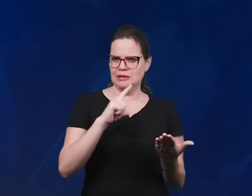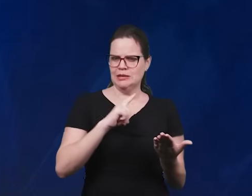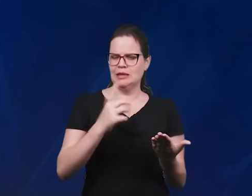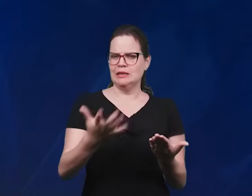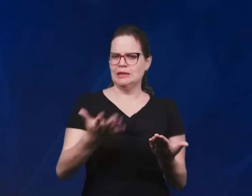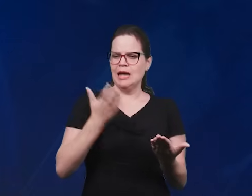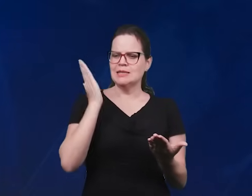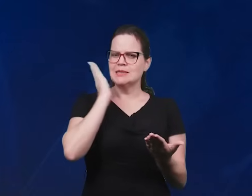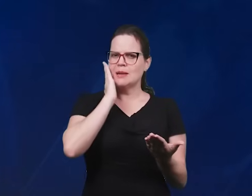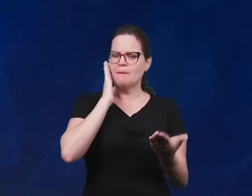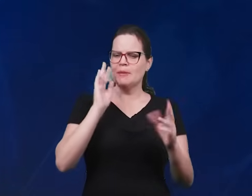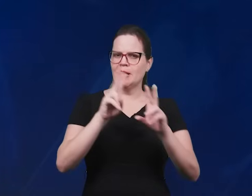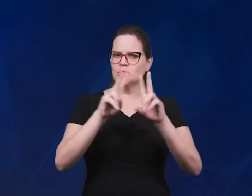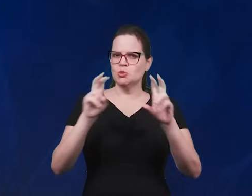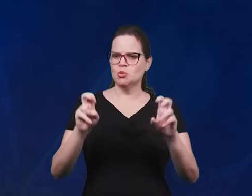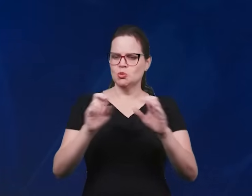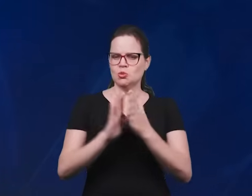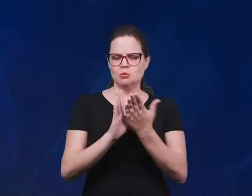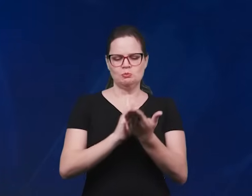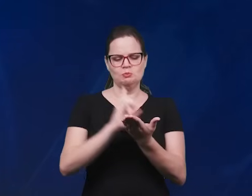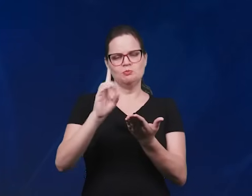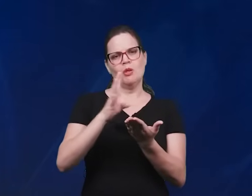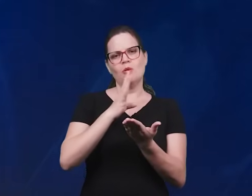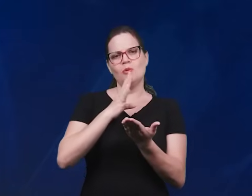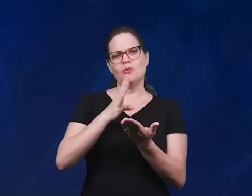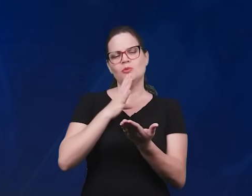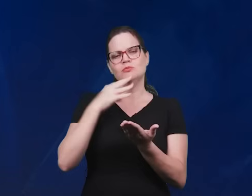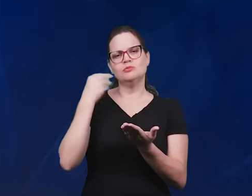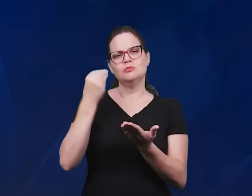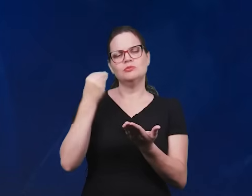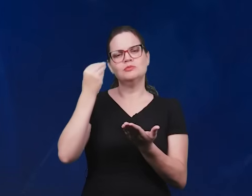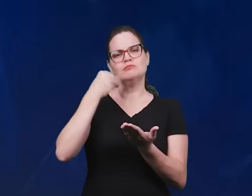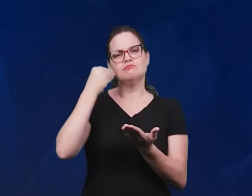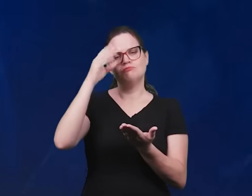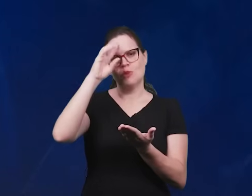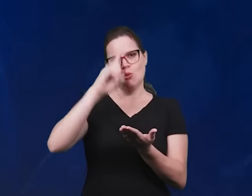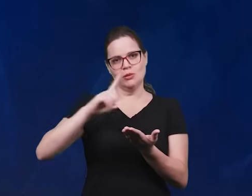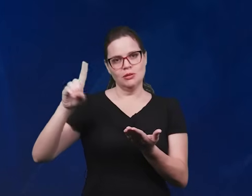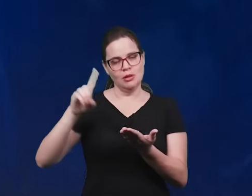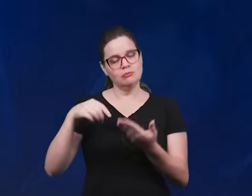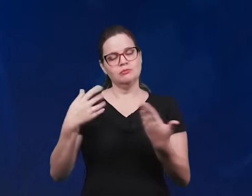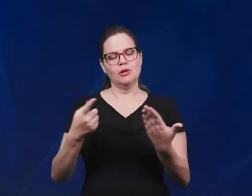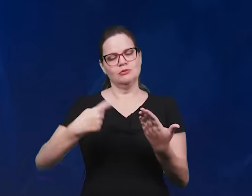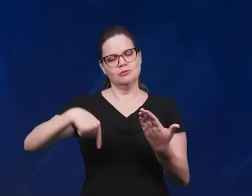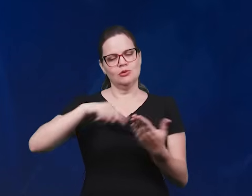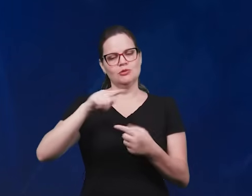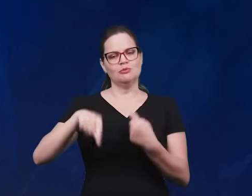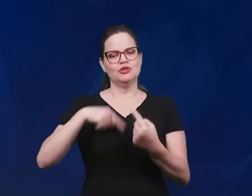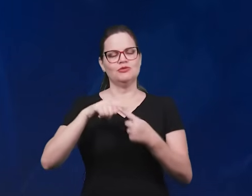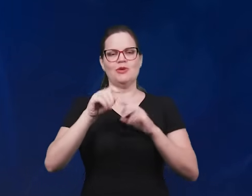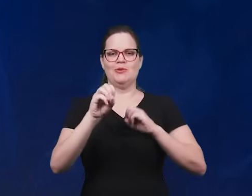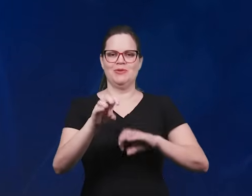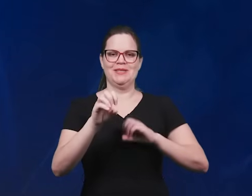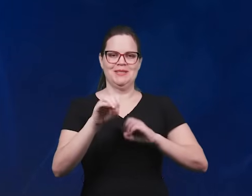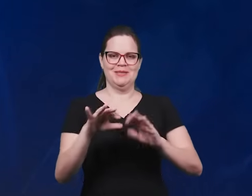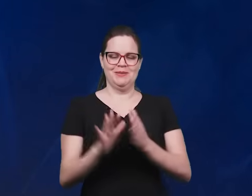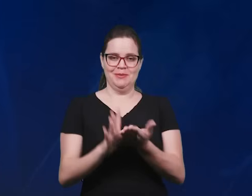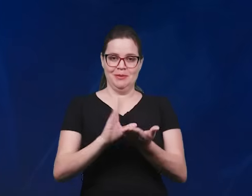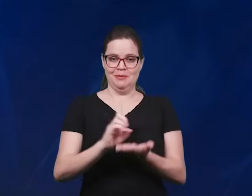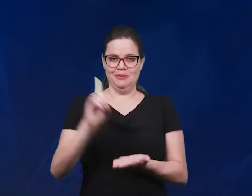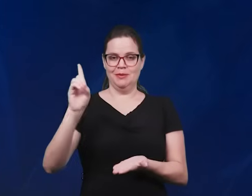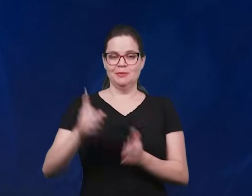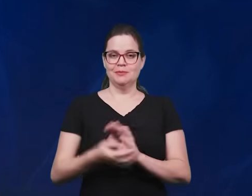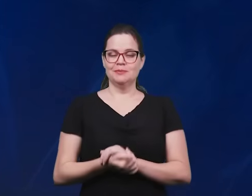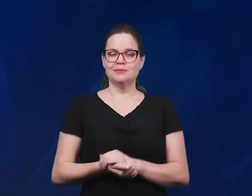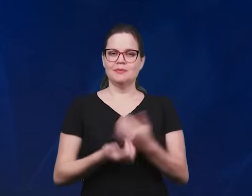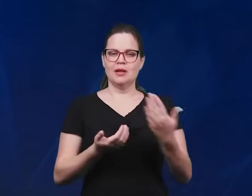para todos os que desejam conhecer melhor as coisas relacionadas às coisas de Deus. Queremos